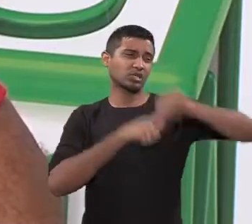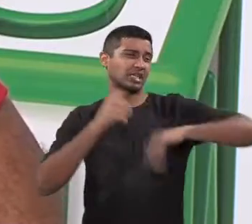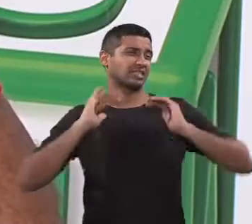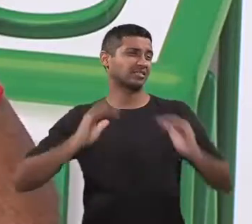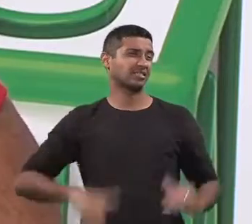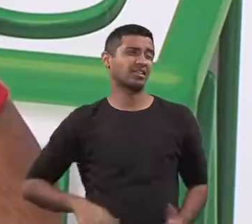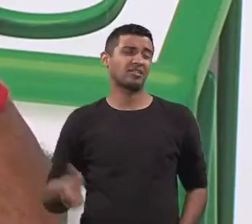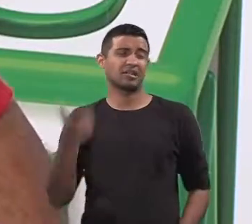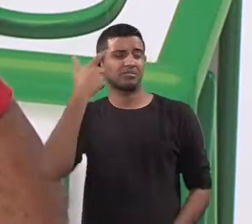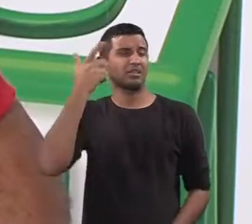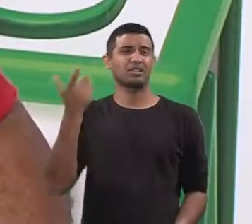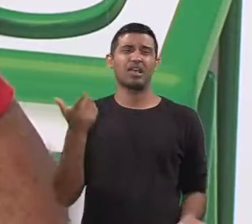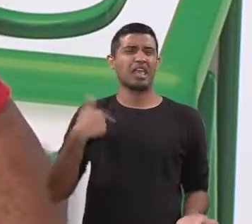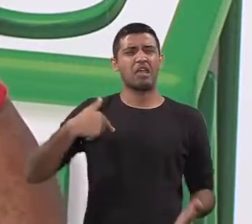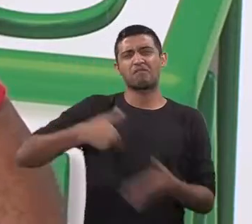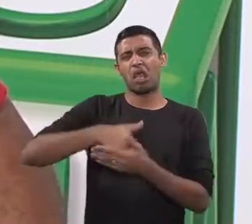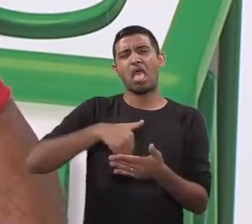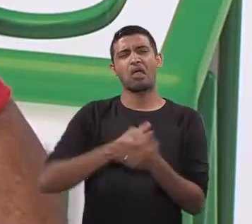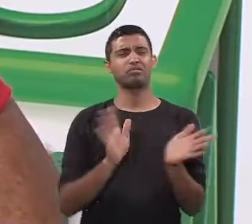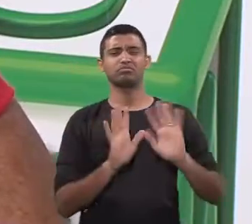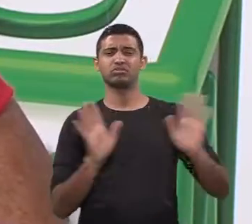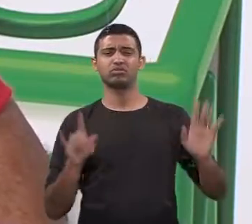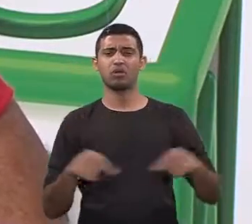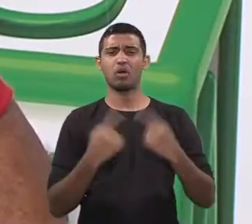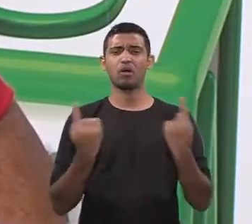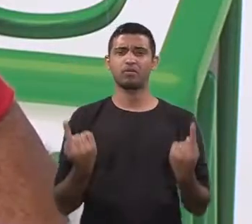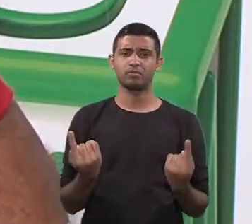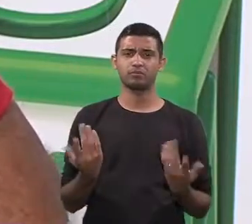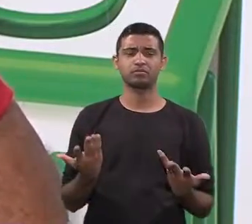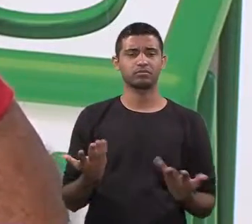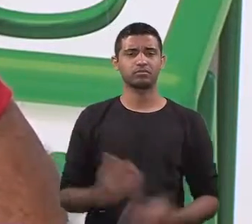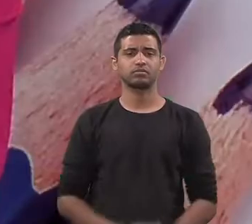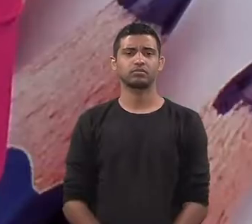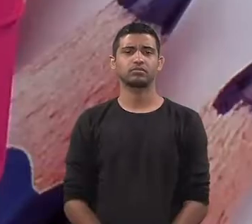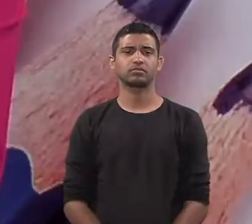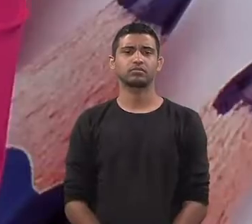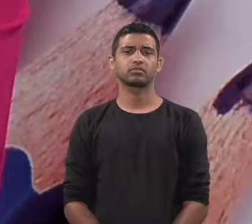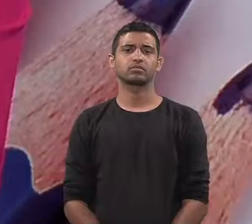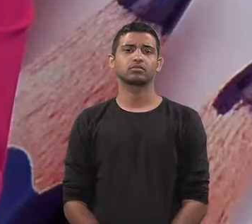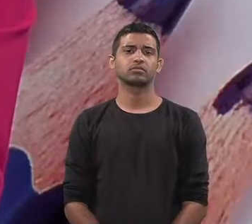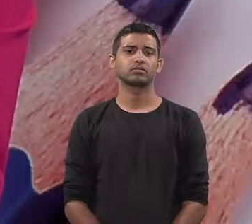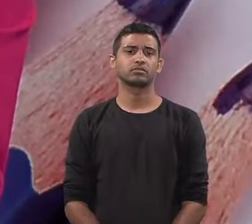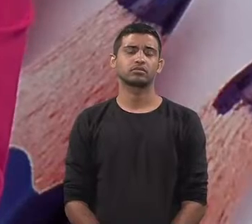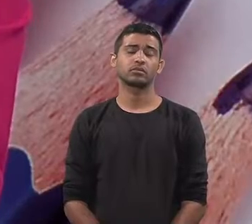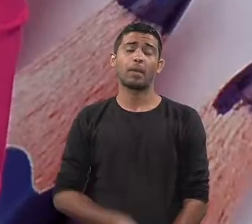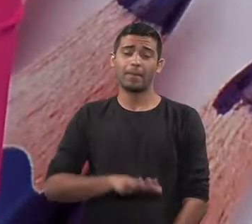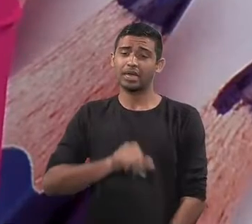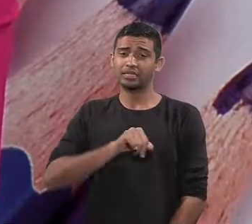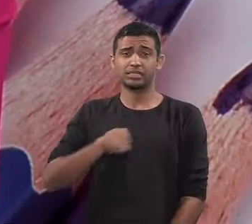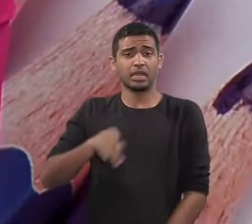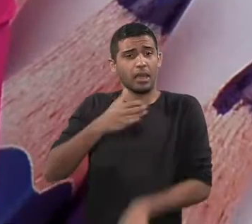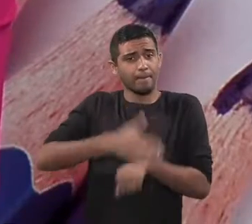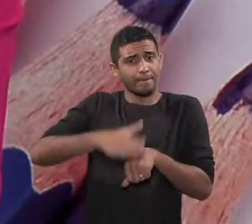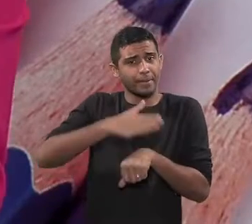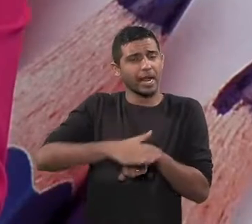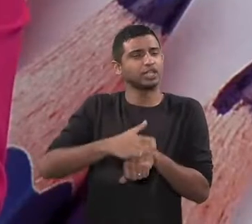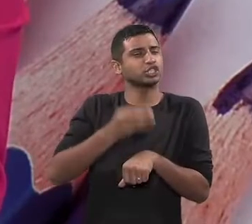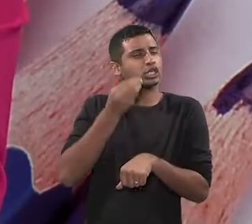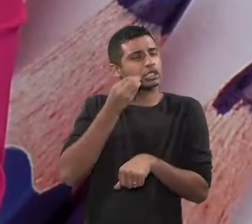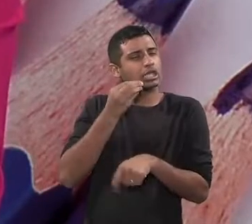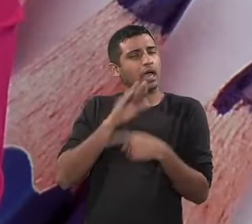que às vezes ele não vai ser jogador de futebol, e podia estar numa prática. Sim, podia estar numa prática que